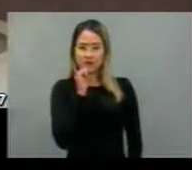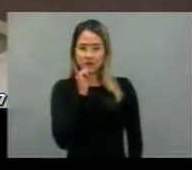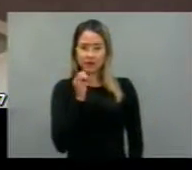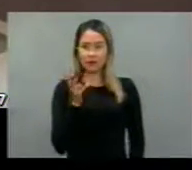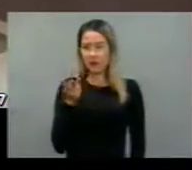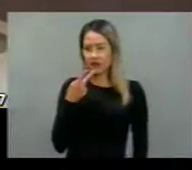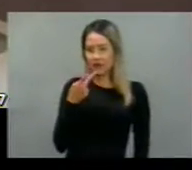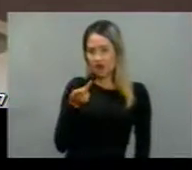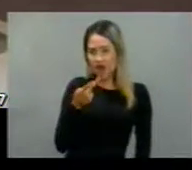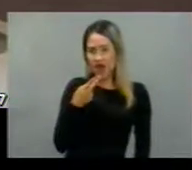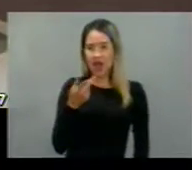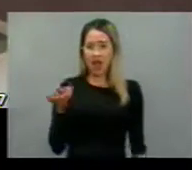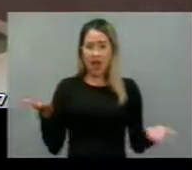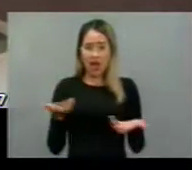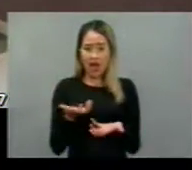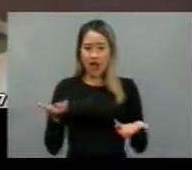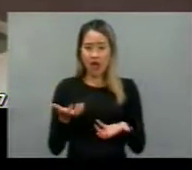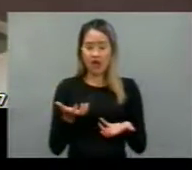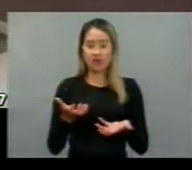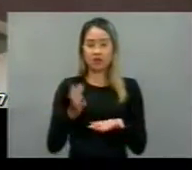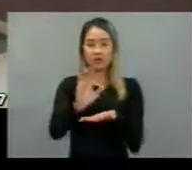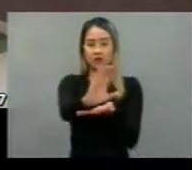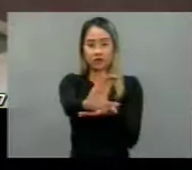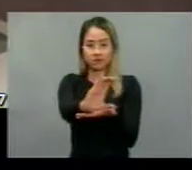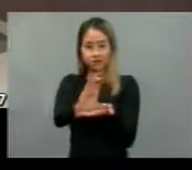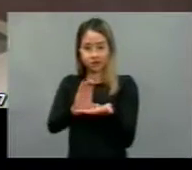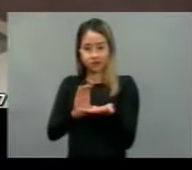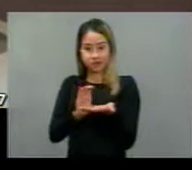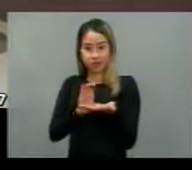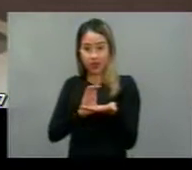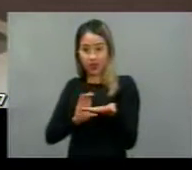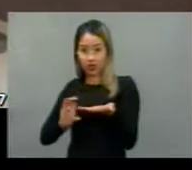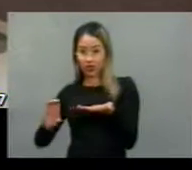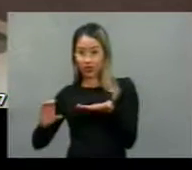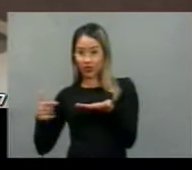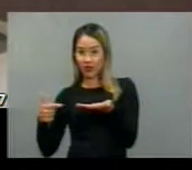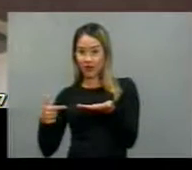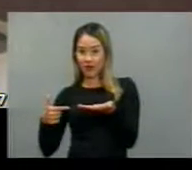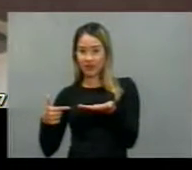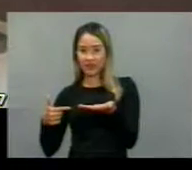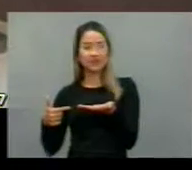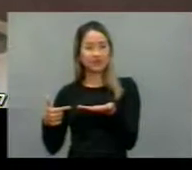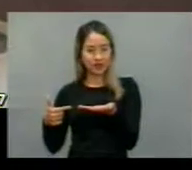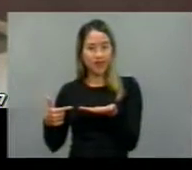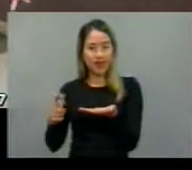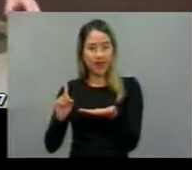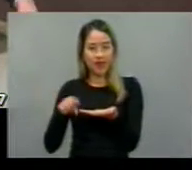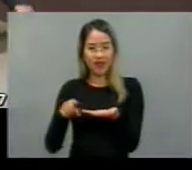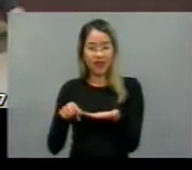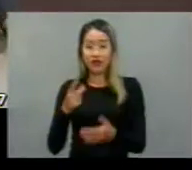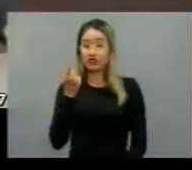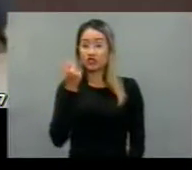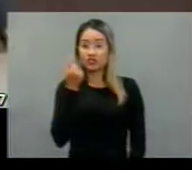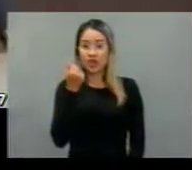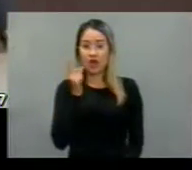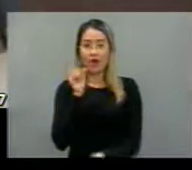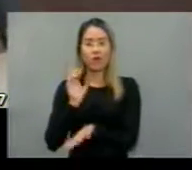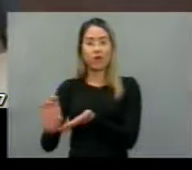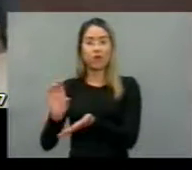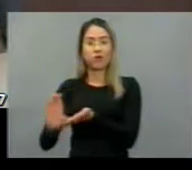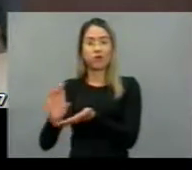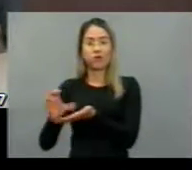de afastar Caixa 2, agora tem uma história de Caixa 2 do bem, de Caixa 2 do mal, né? Eu fico pensando assim, o que o